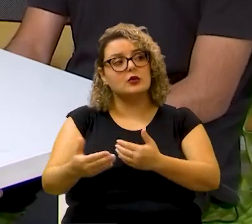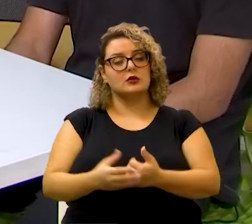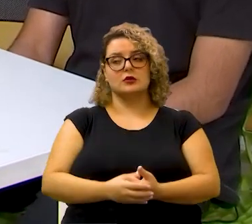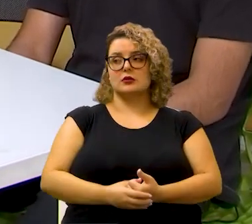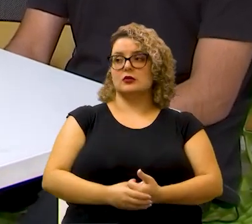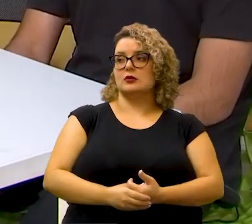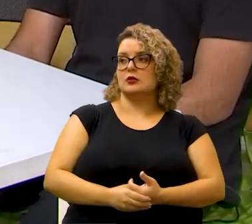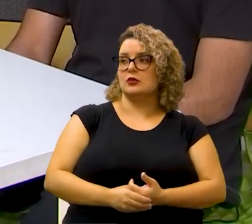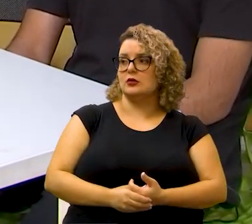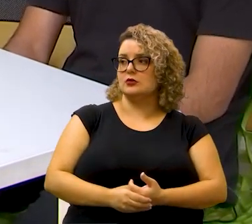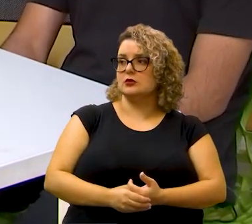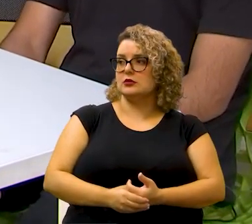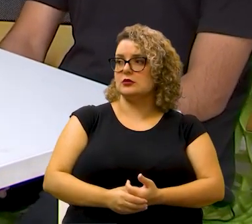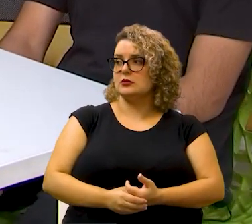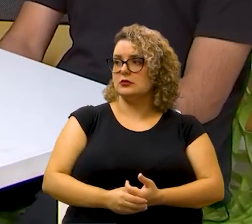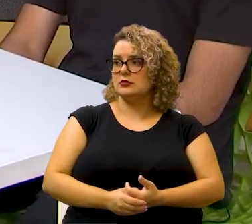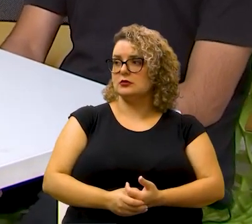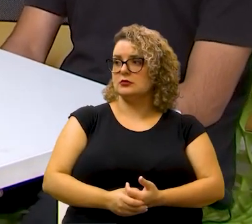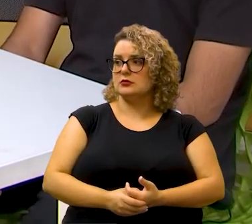daqui para frente?